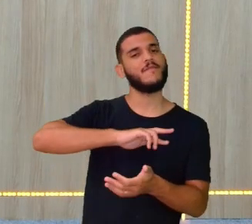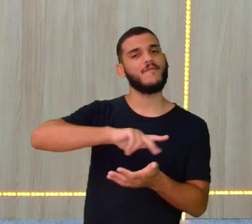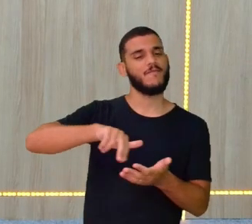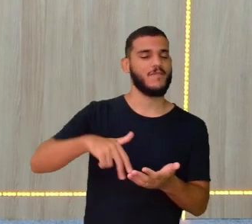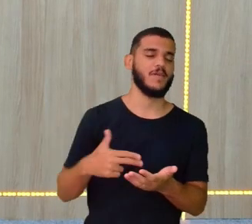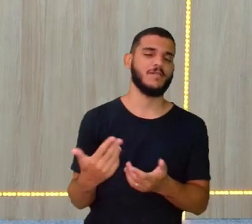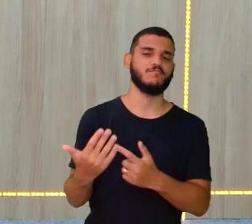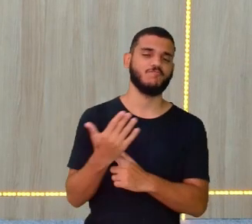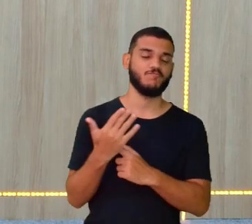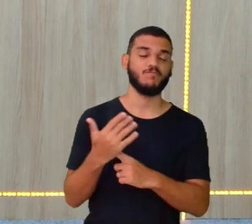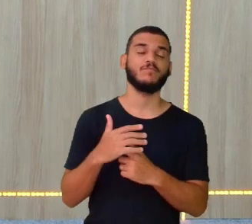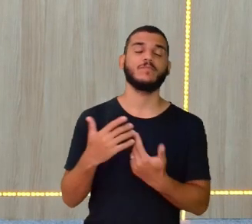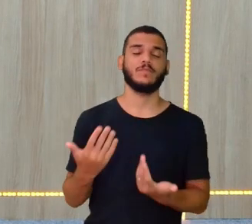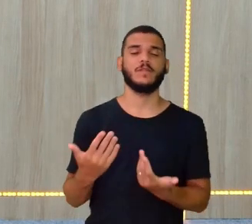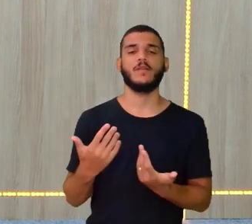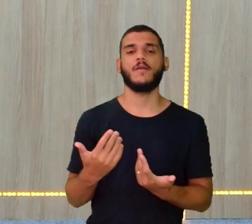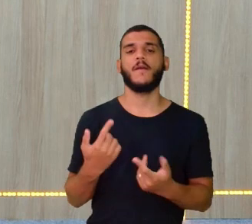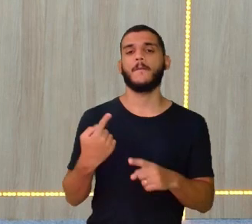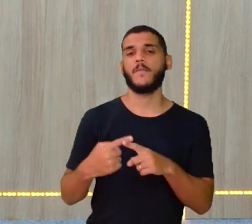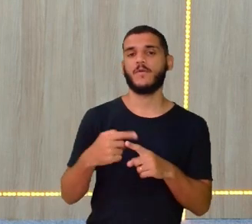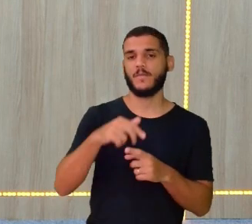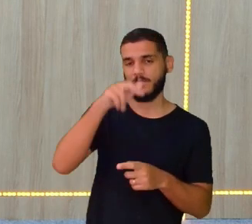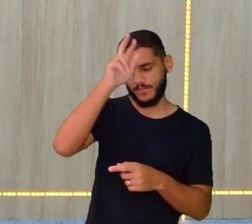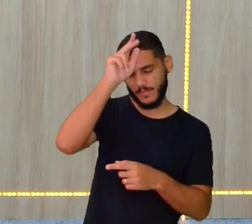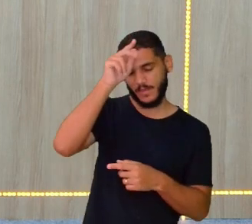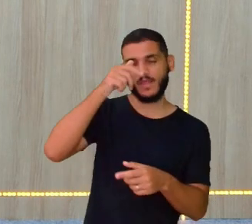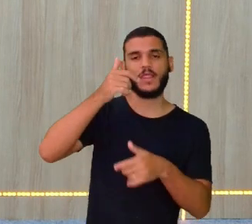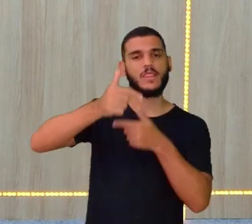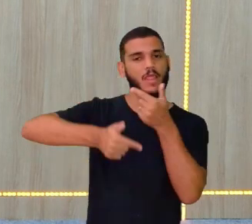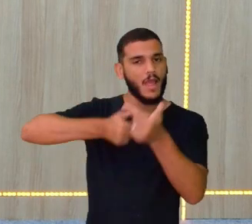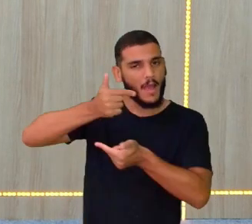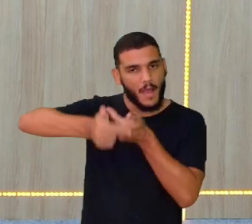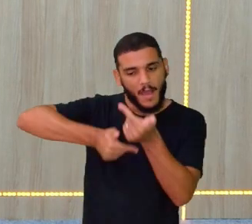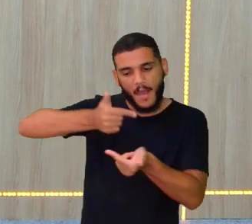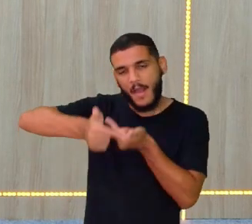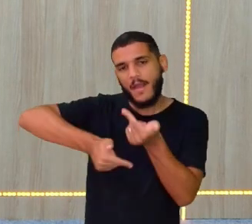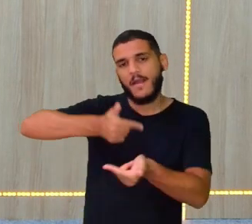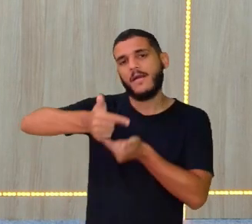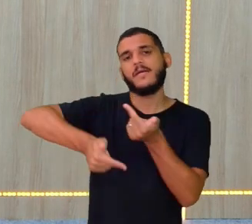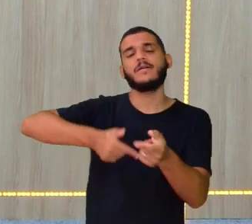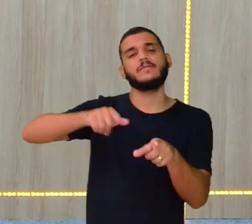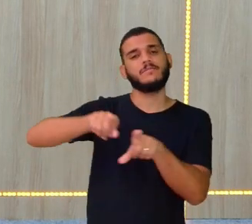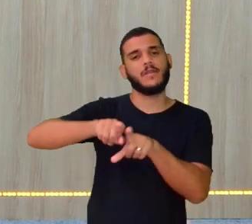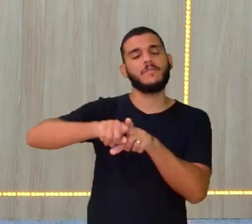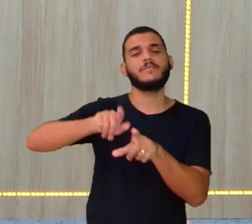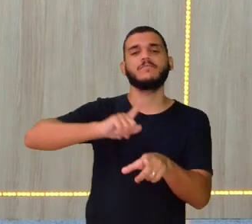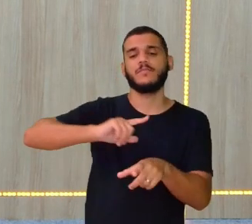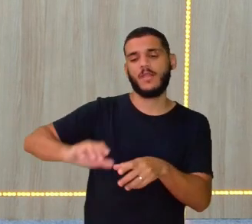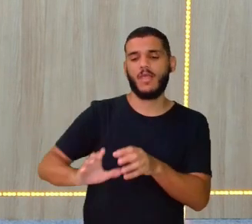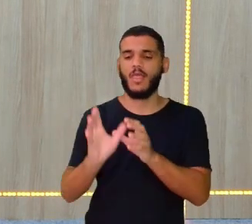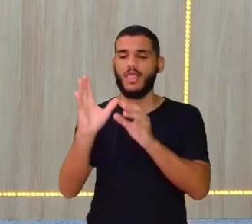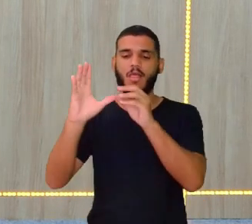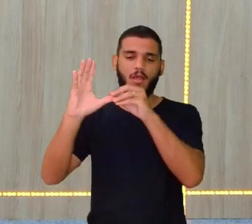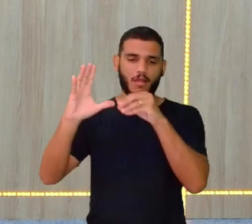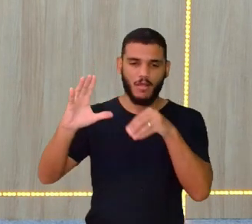gente, não é? As formigas, elas trabalham o tempo todo, não é? Elas estão carregando folha